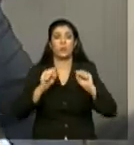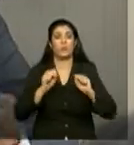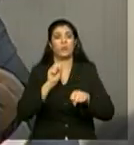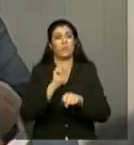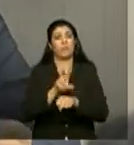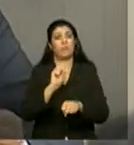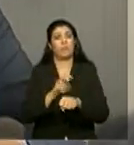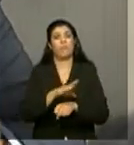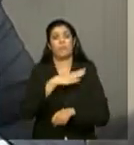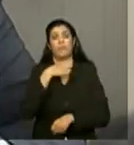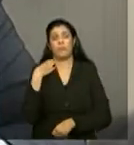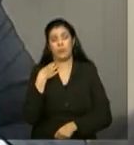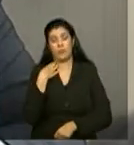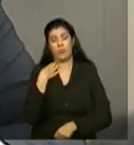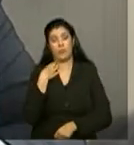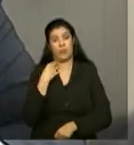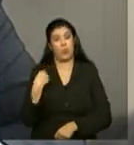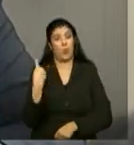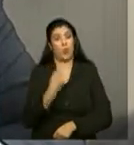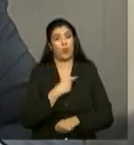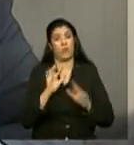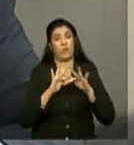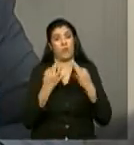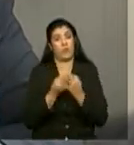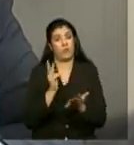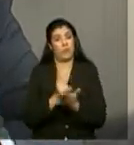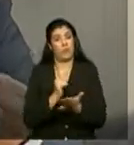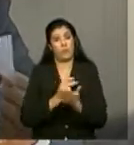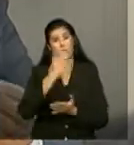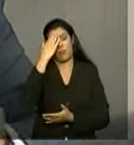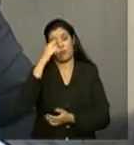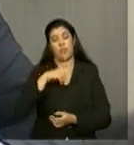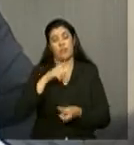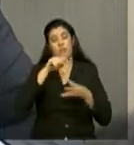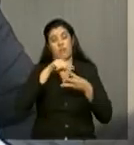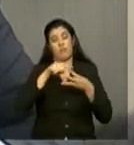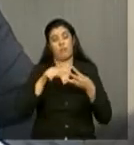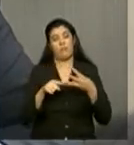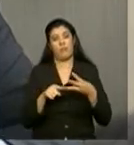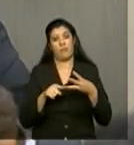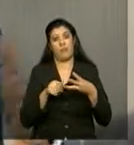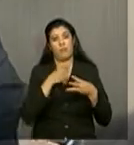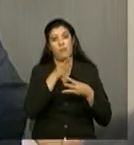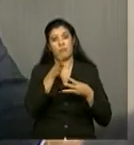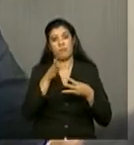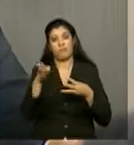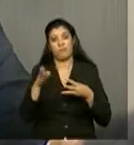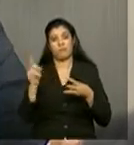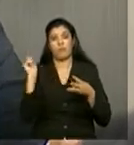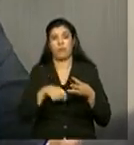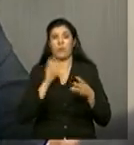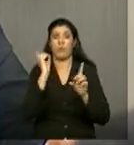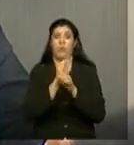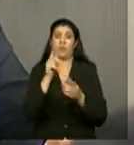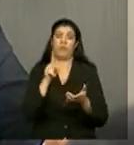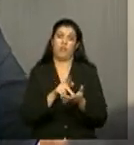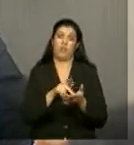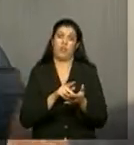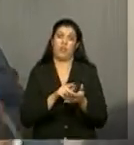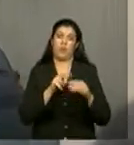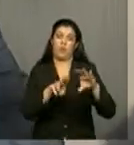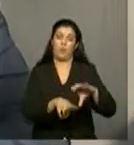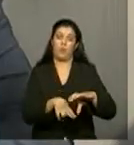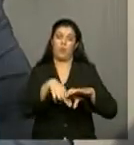morte nós sempre soubemos e que nós tínhamos três meios de chegar a uma verdade uma delas era a exumação ea